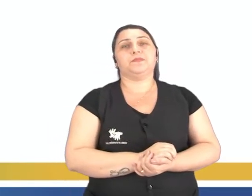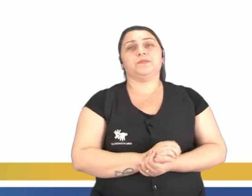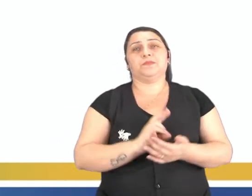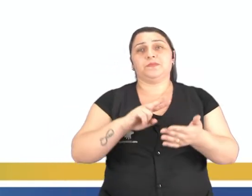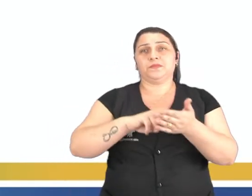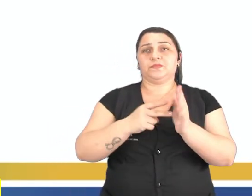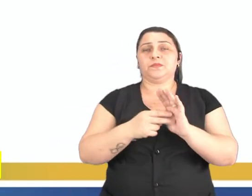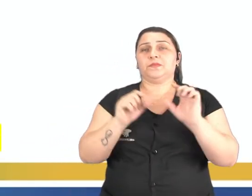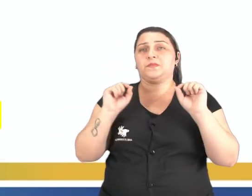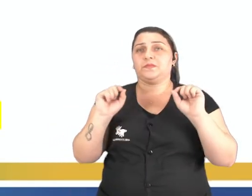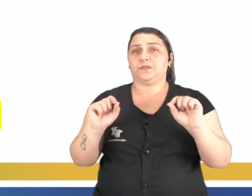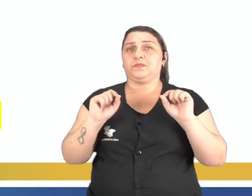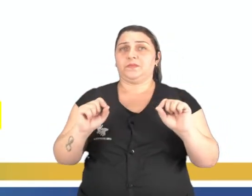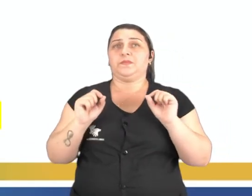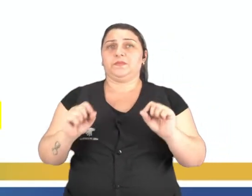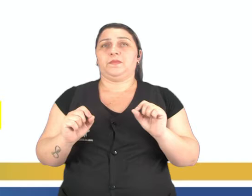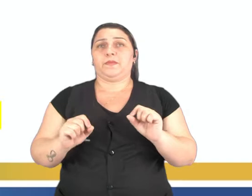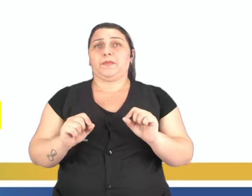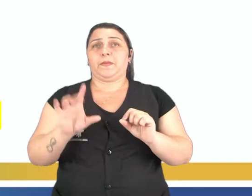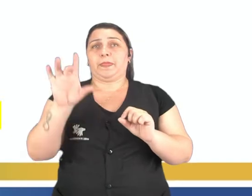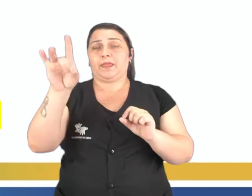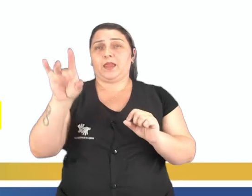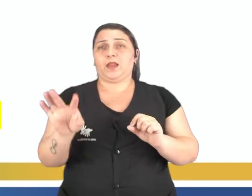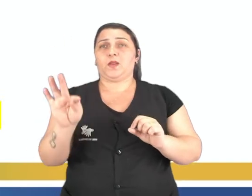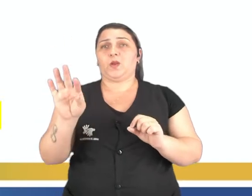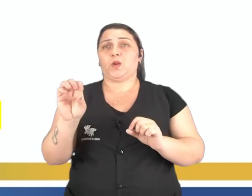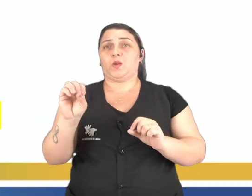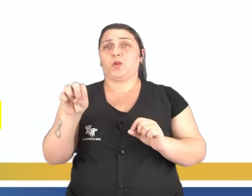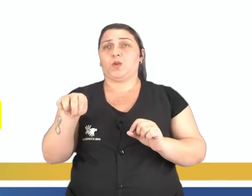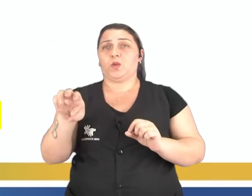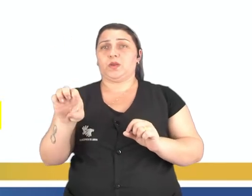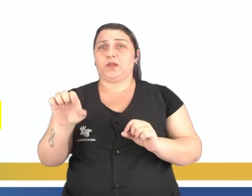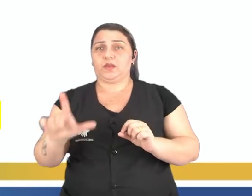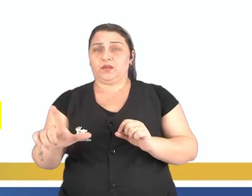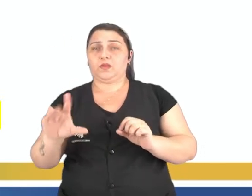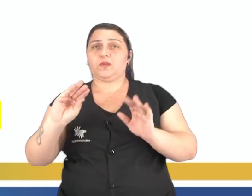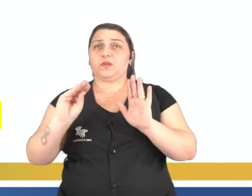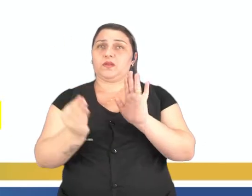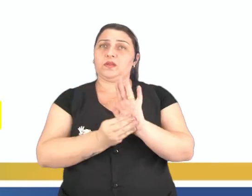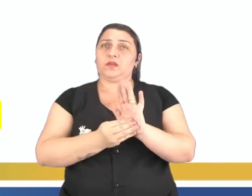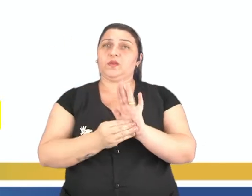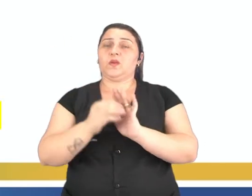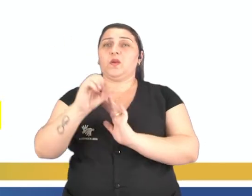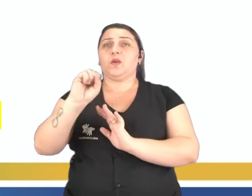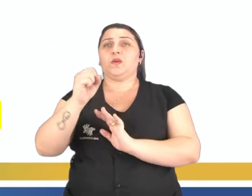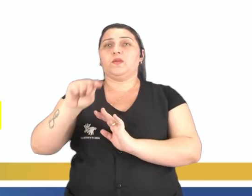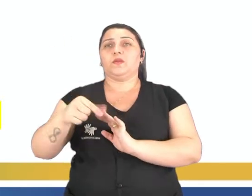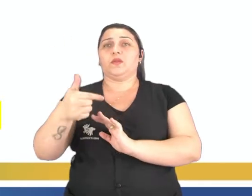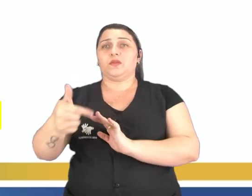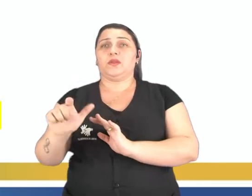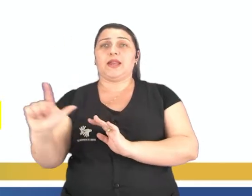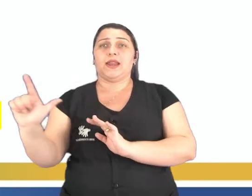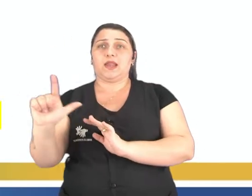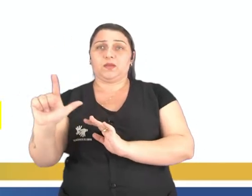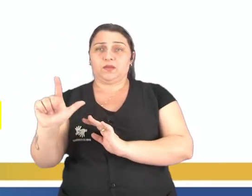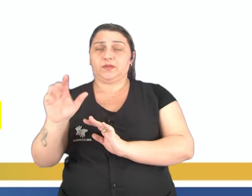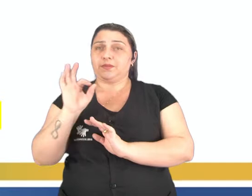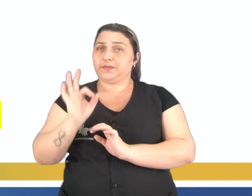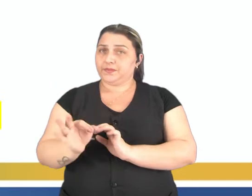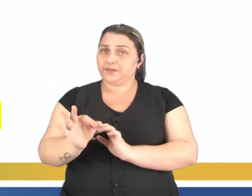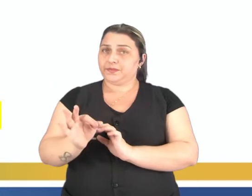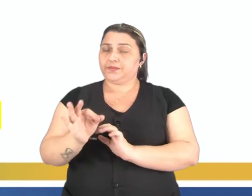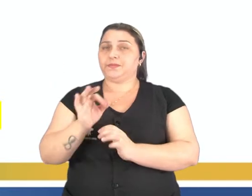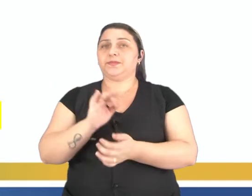significa isso? Que em cada tonel serão colocados 8,2